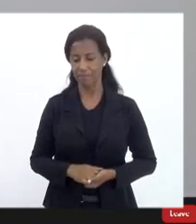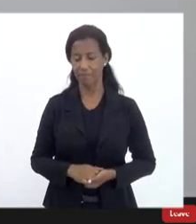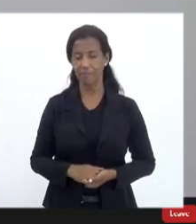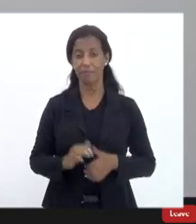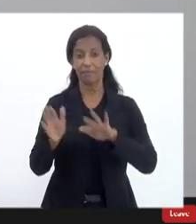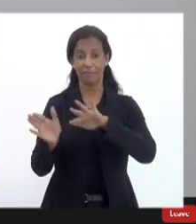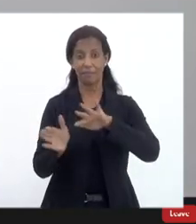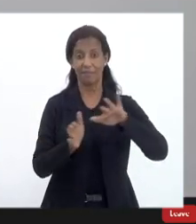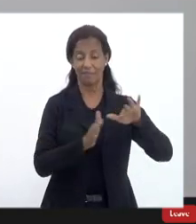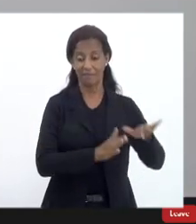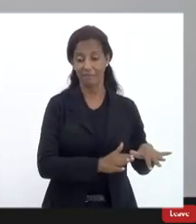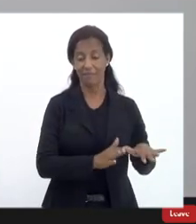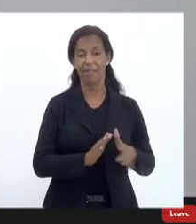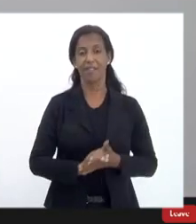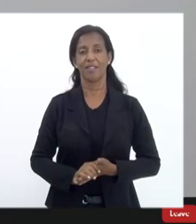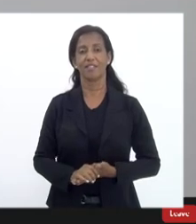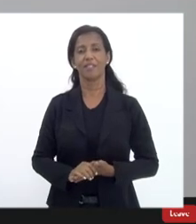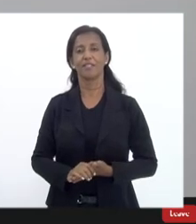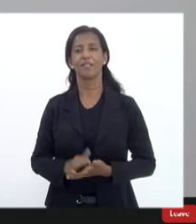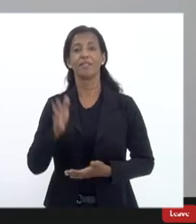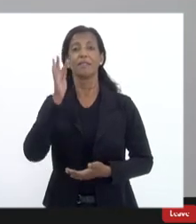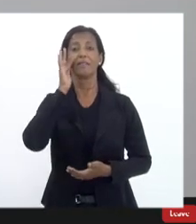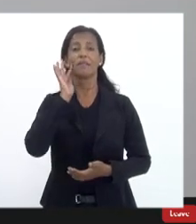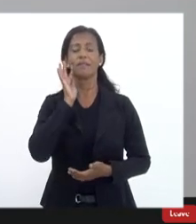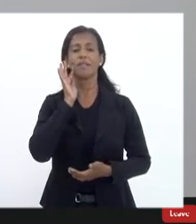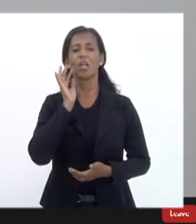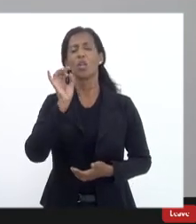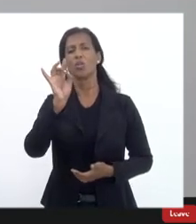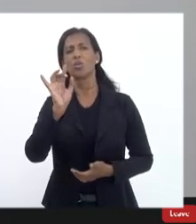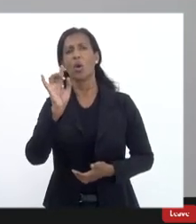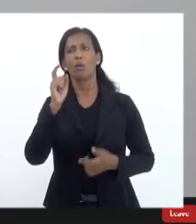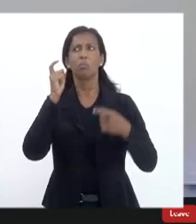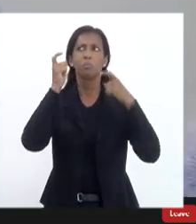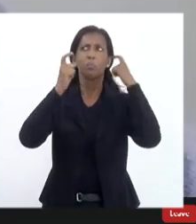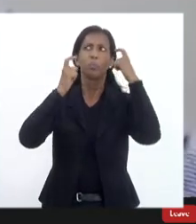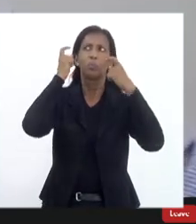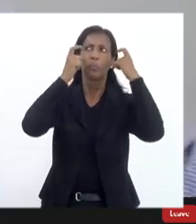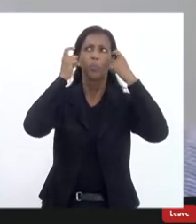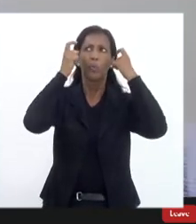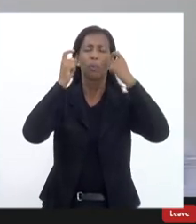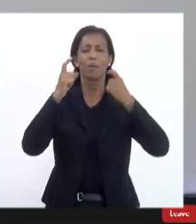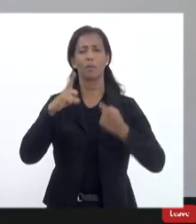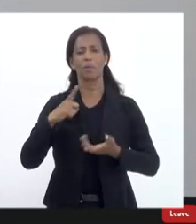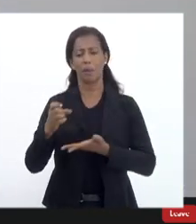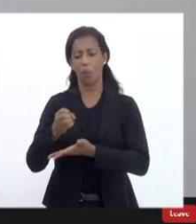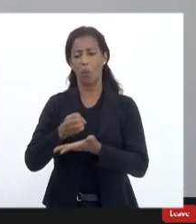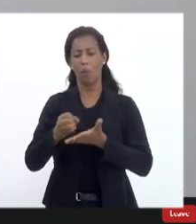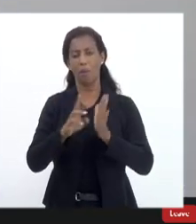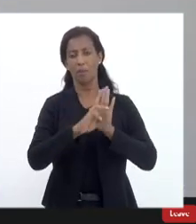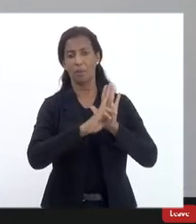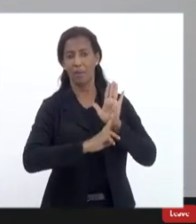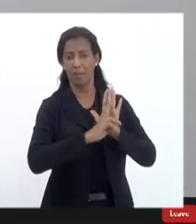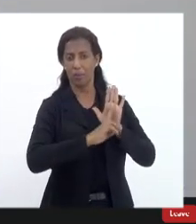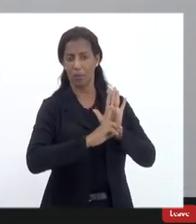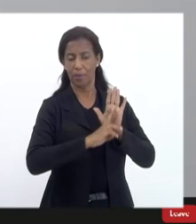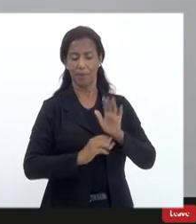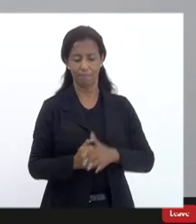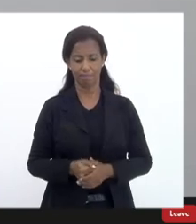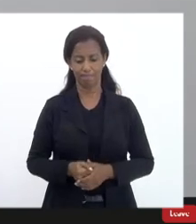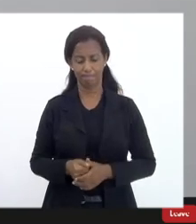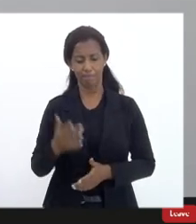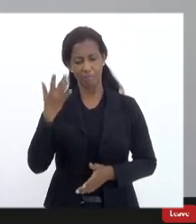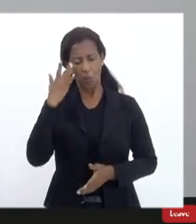eu queria, Flávio, enfim, comentar aqui algumas preocupações, tendo como base o relatório. Eu acho que tem